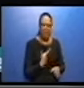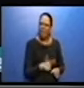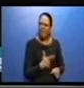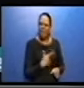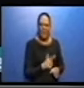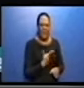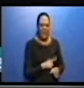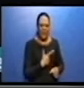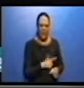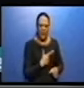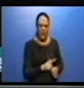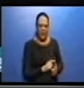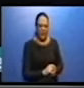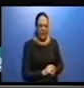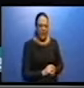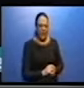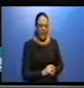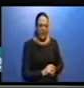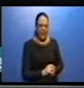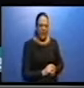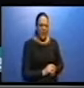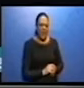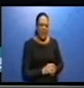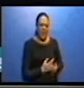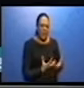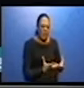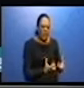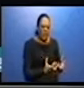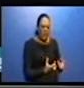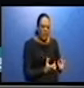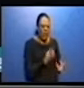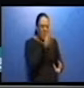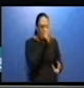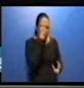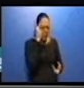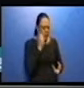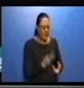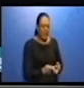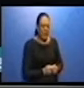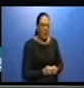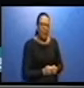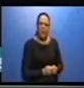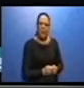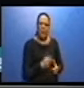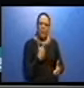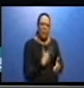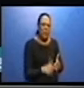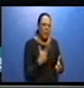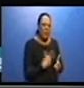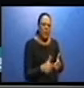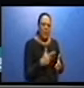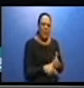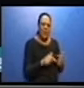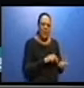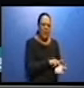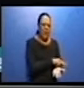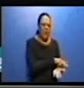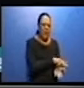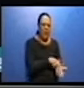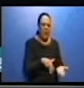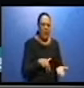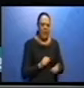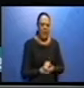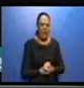para receber um contingente populacional tão grande, certo? Então houve principalmente aí, ó, a deficiência